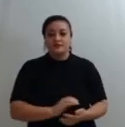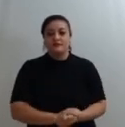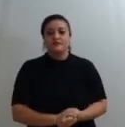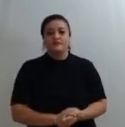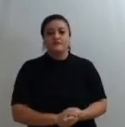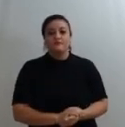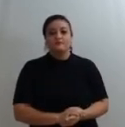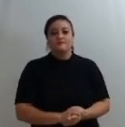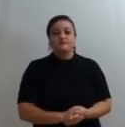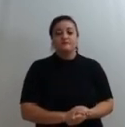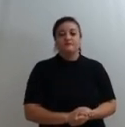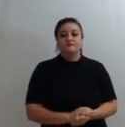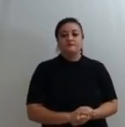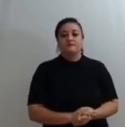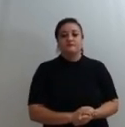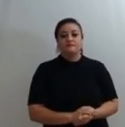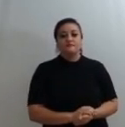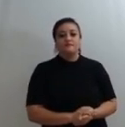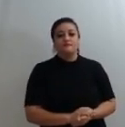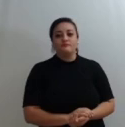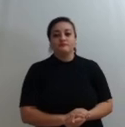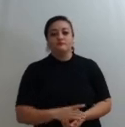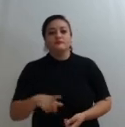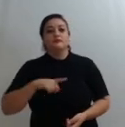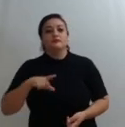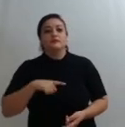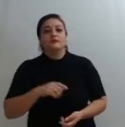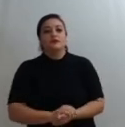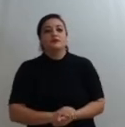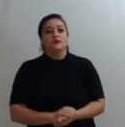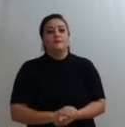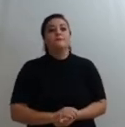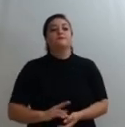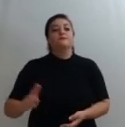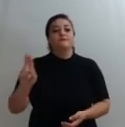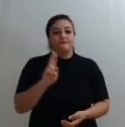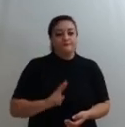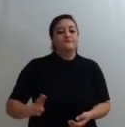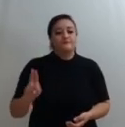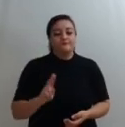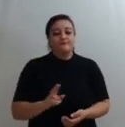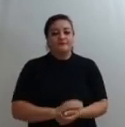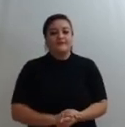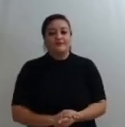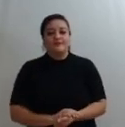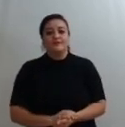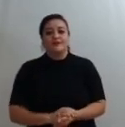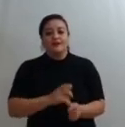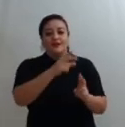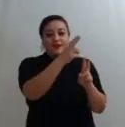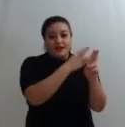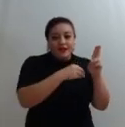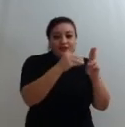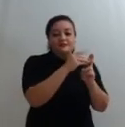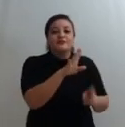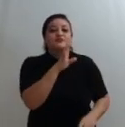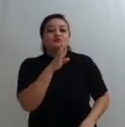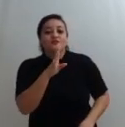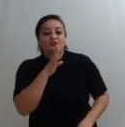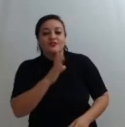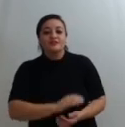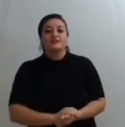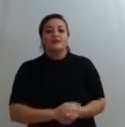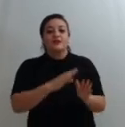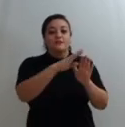divido em parte do eminente relator para conhecer em parte da interpretação e, na parte conhecida, conceder a ordem apenas para o fim